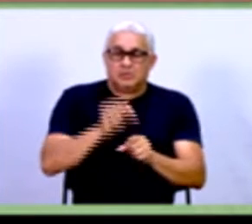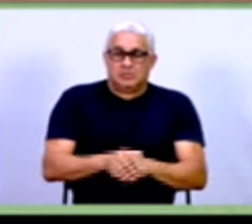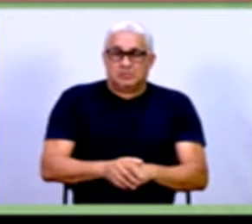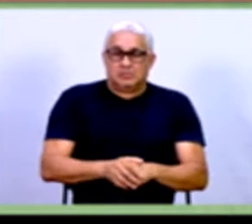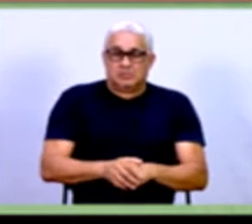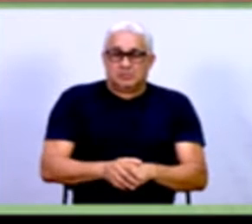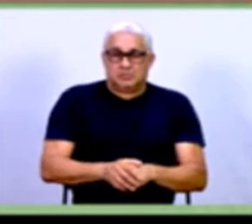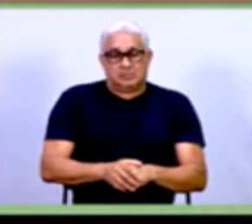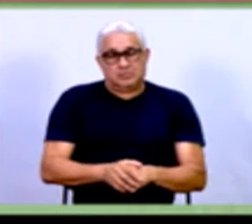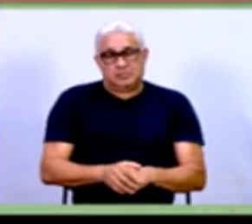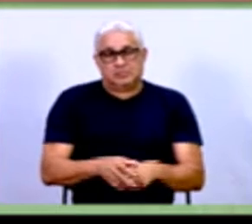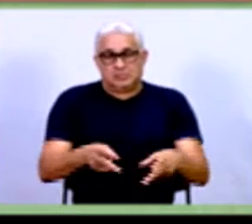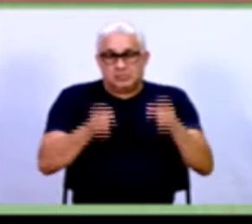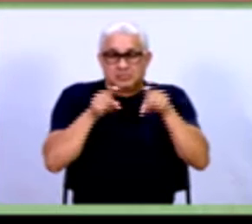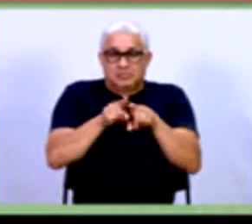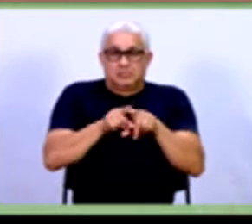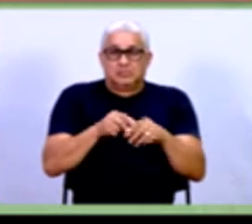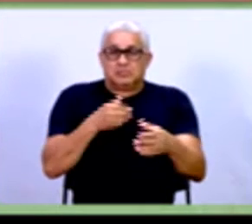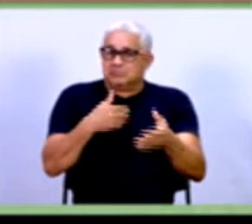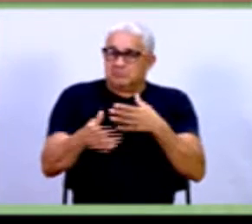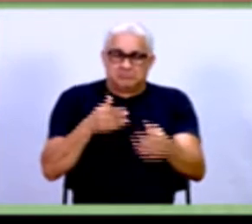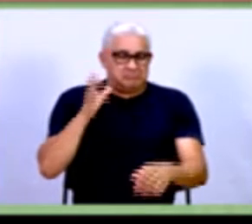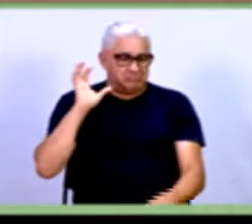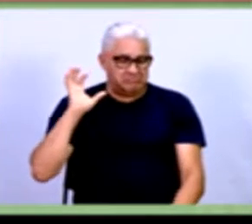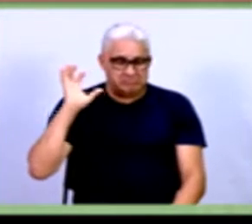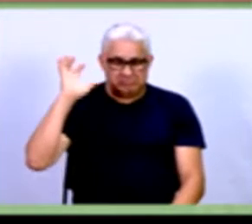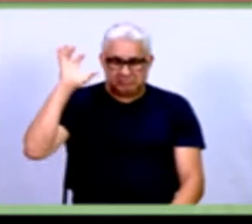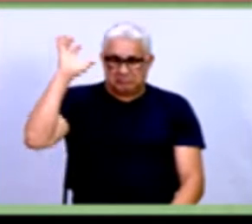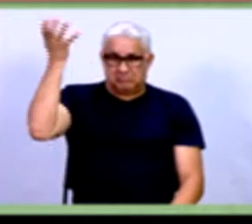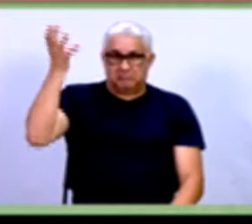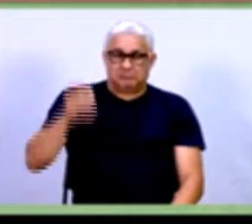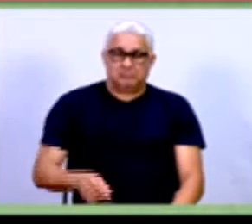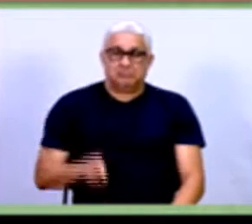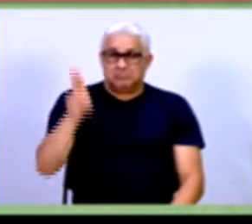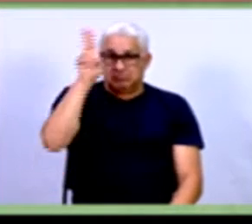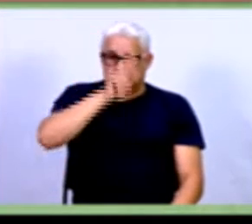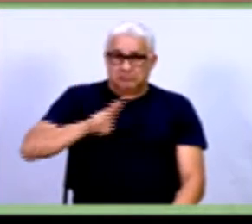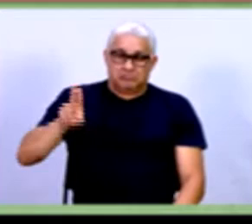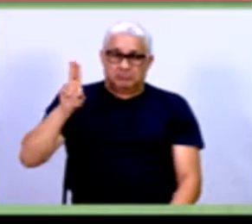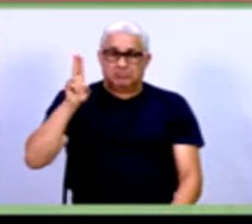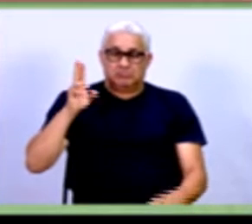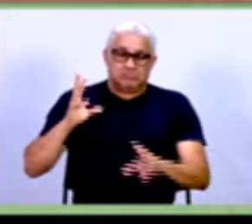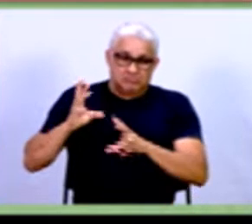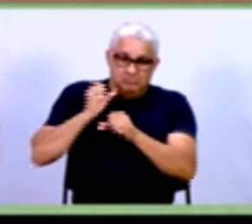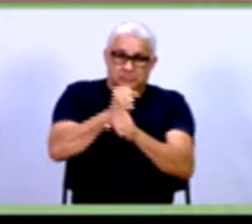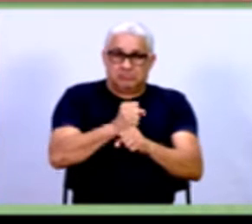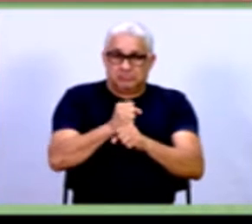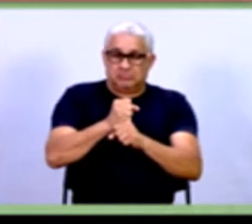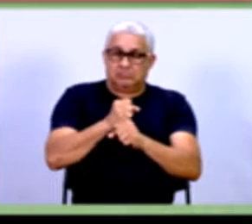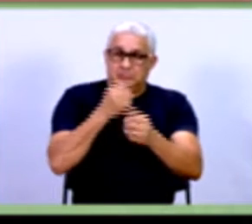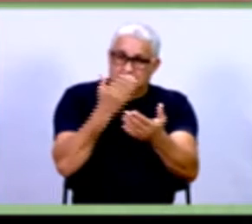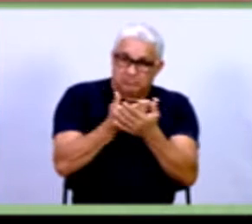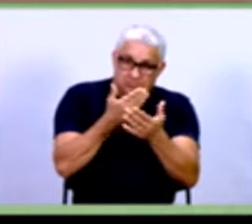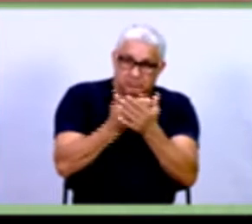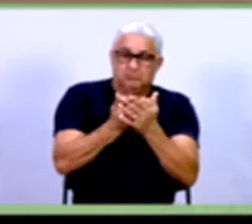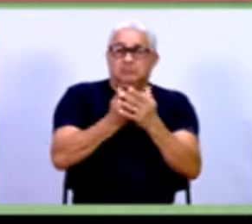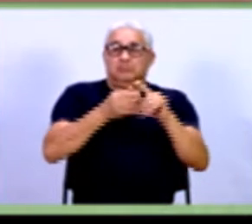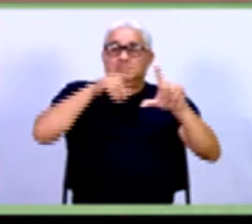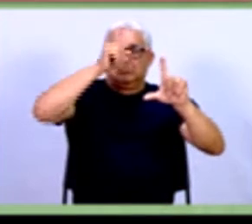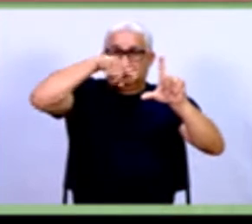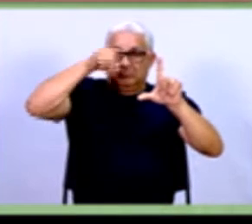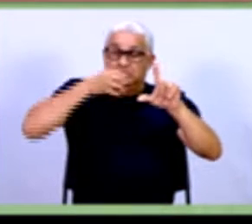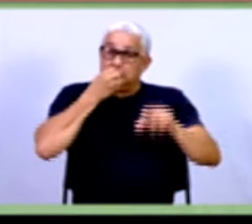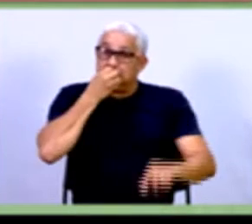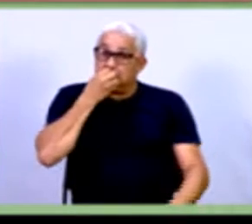Observa-se que qualquer decisão que seja tomada usando os resultados de um estudo estatístico será tão